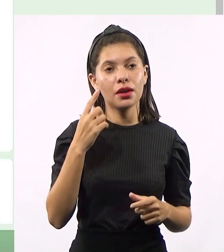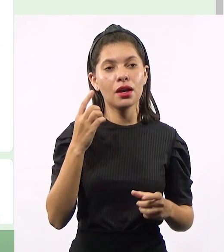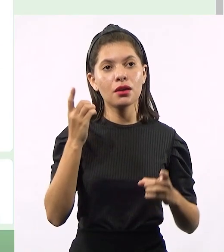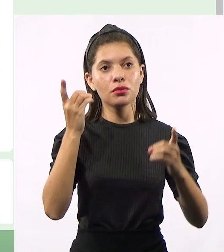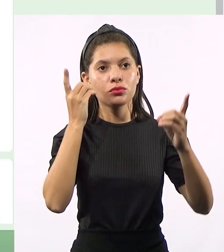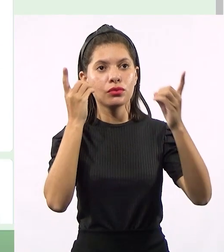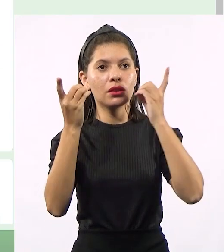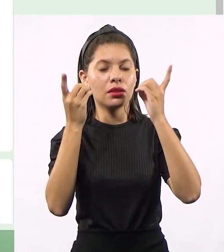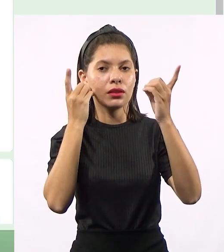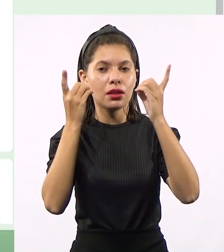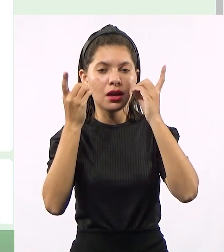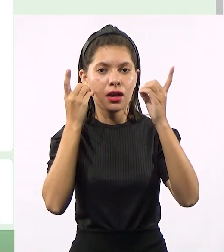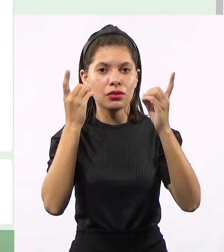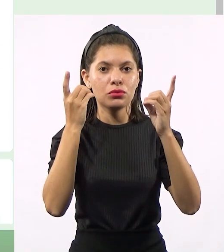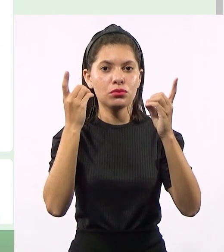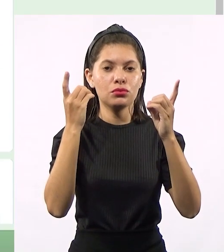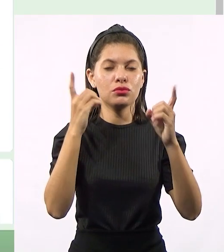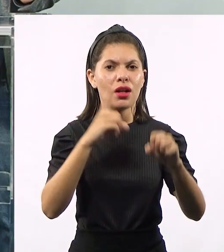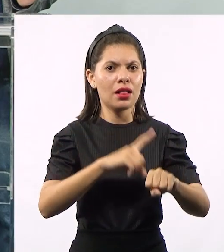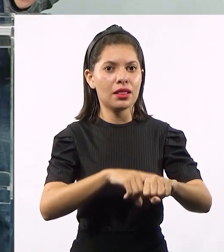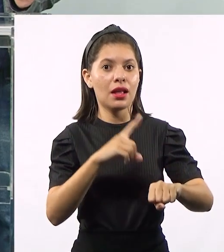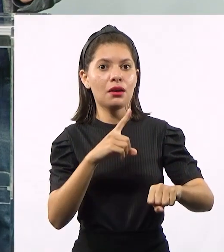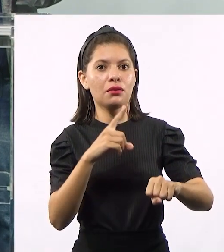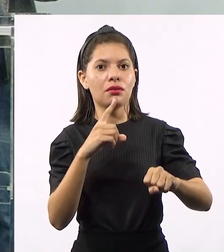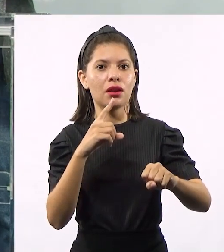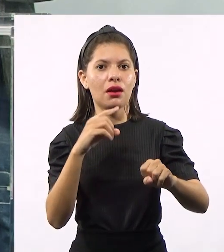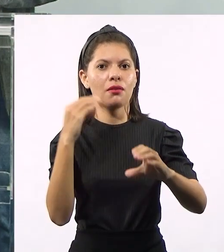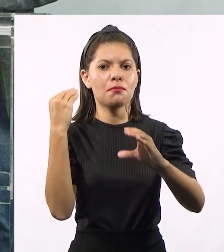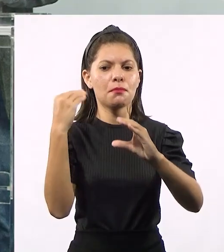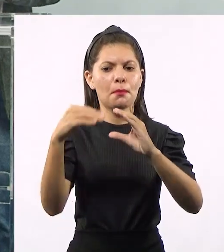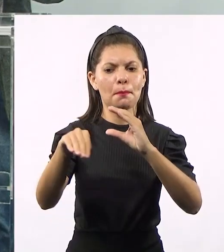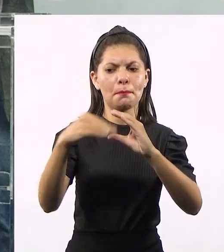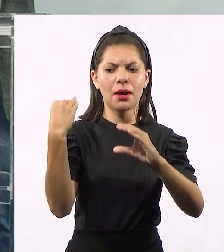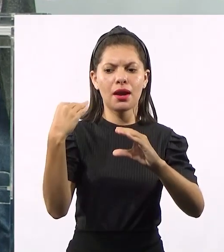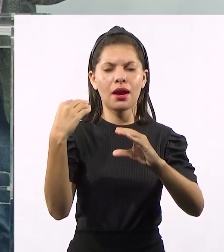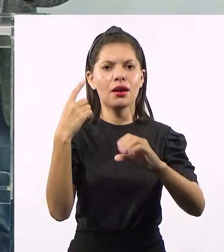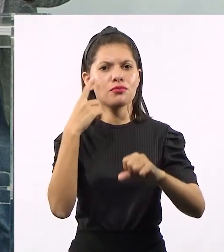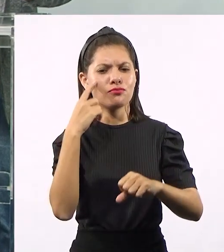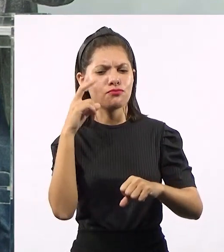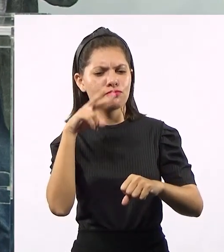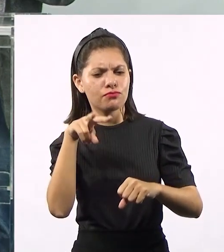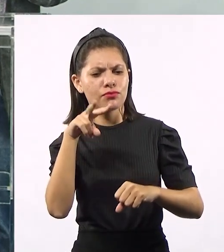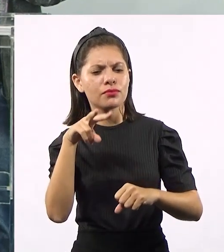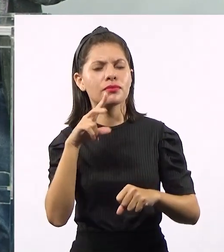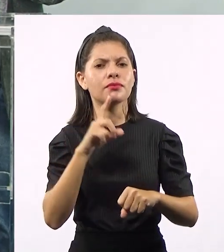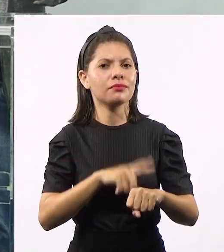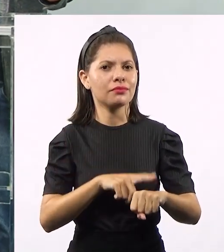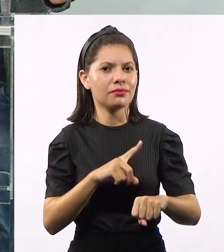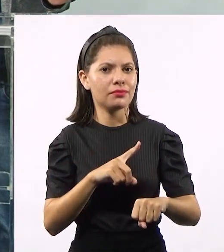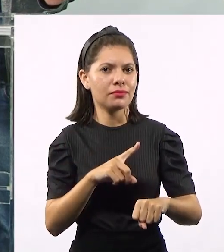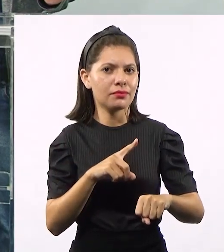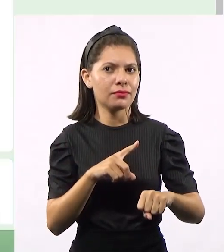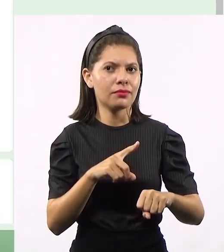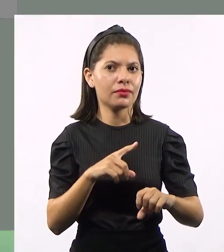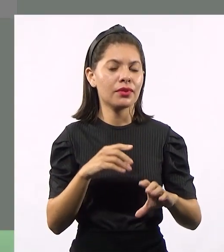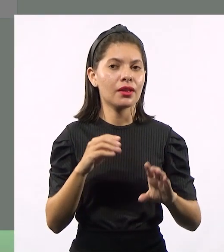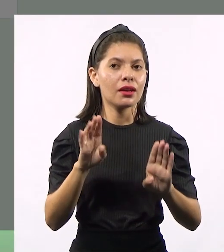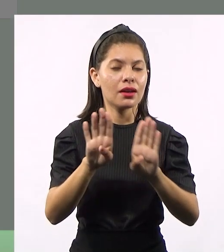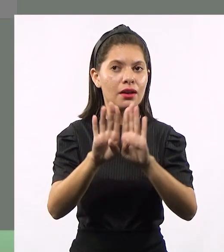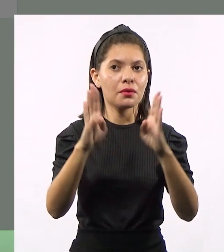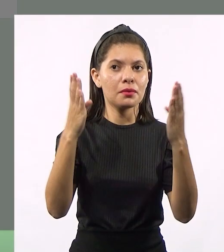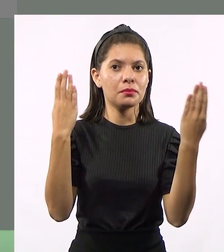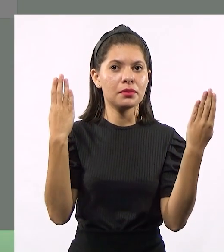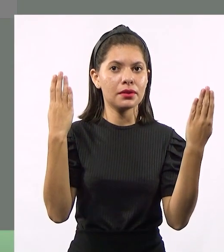dados em tempo real, se alguém estiver respondendo esse questionário, eu vou conseguir acompanhar qual foi a resposta, e ao abrir